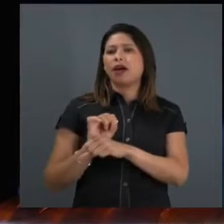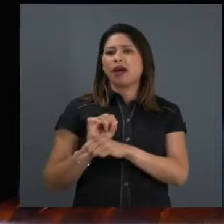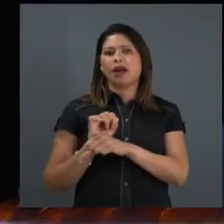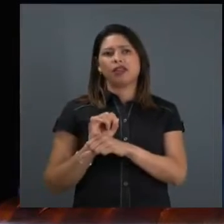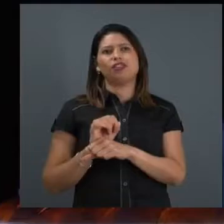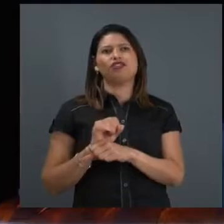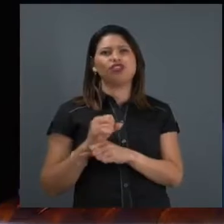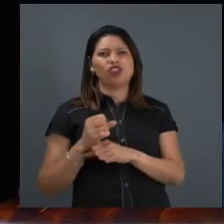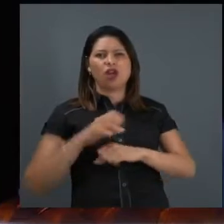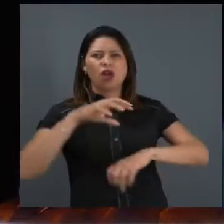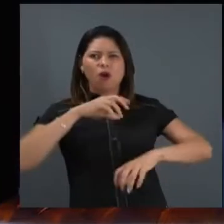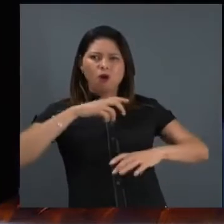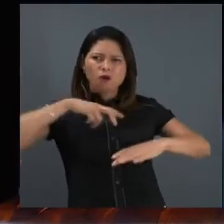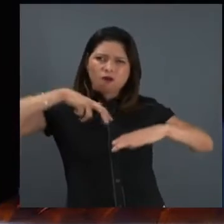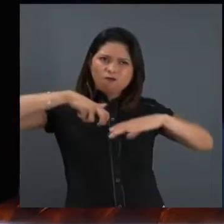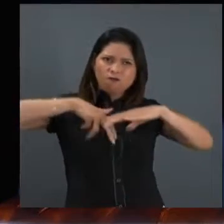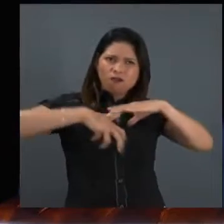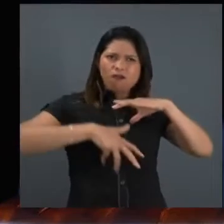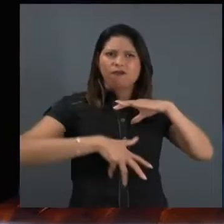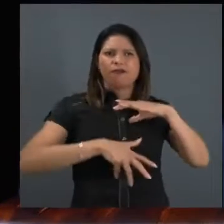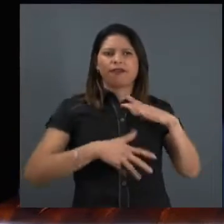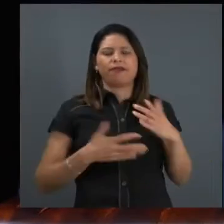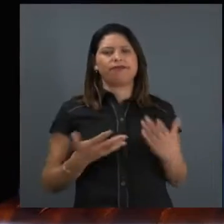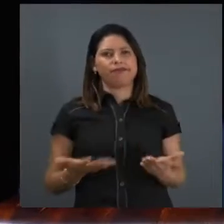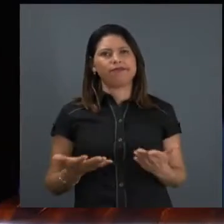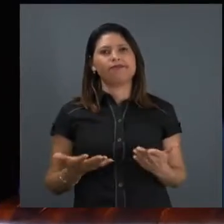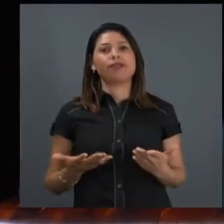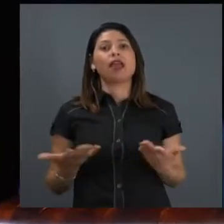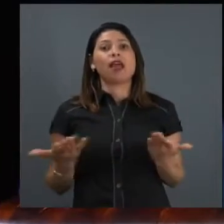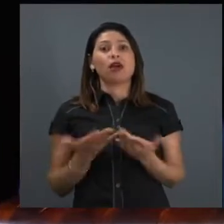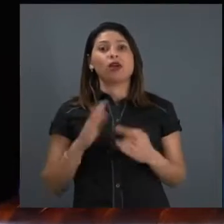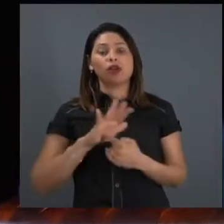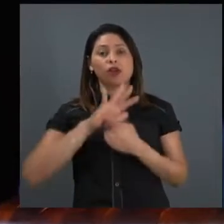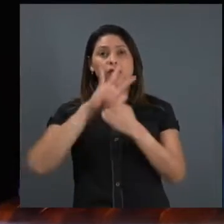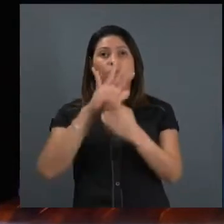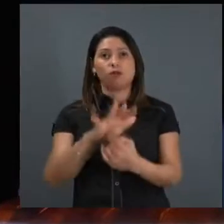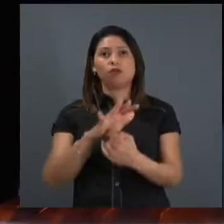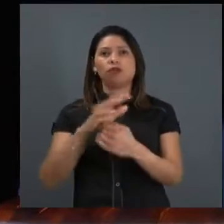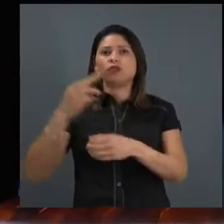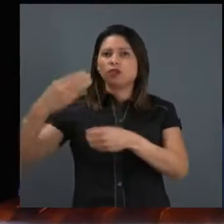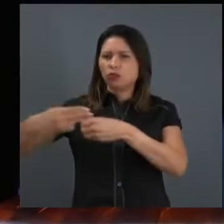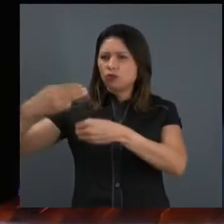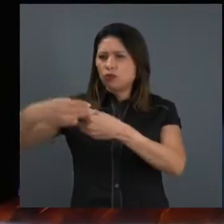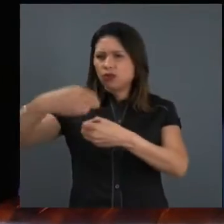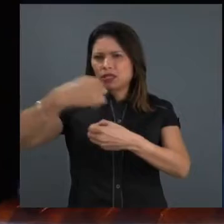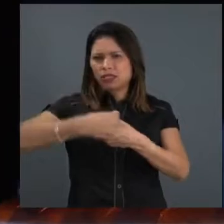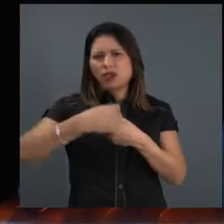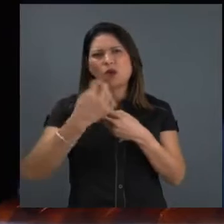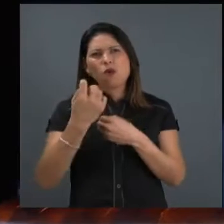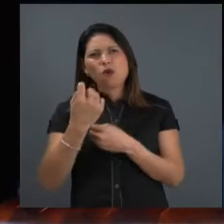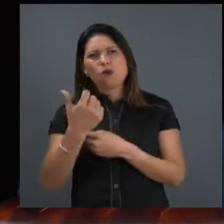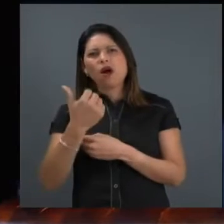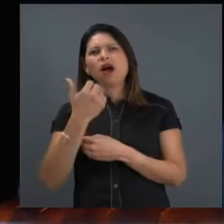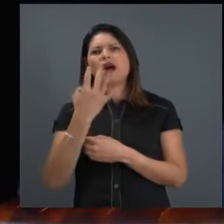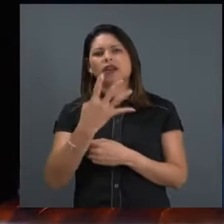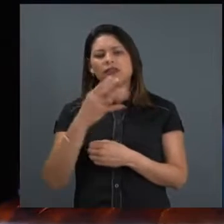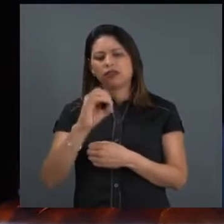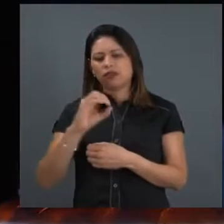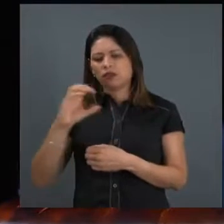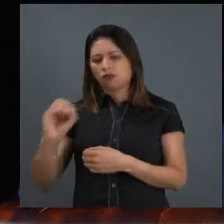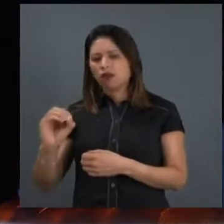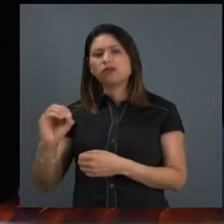cifras revelam a dimensão do impacto. Centenas de municípios, quase 400,